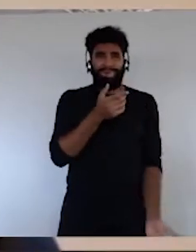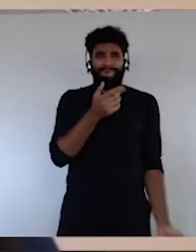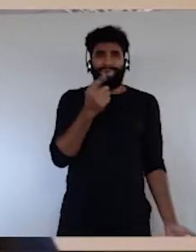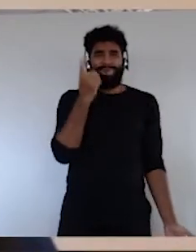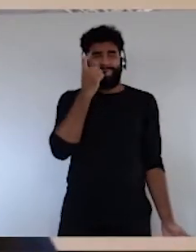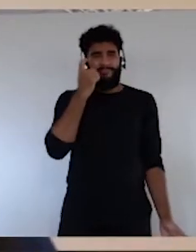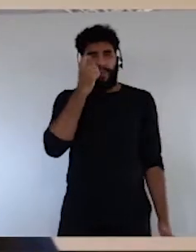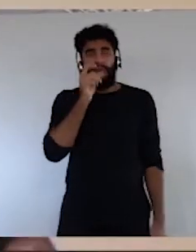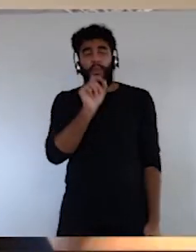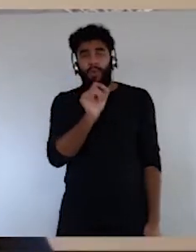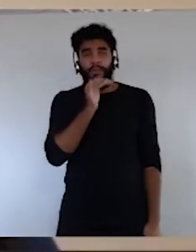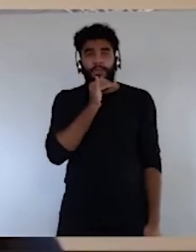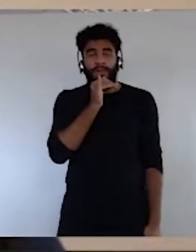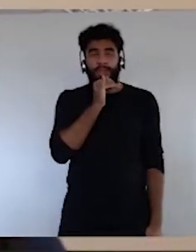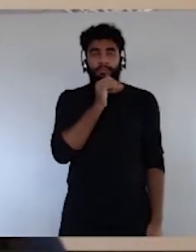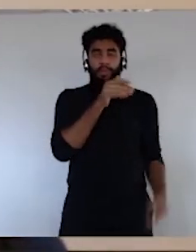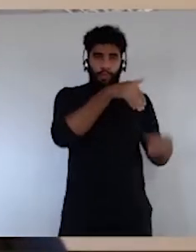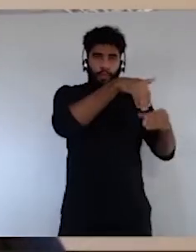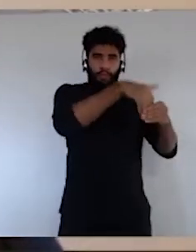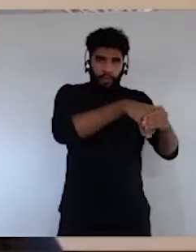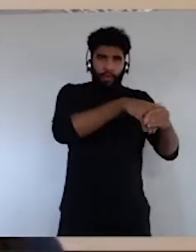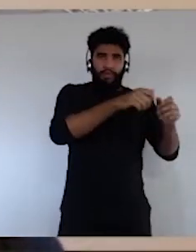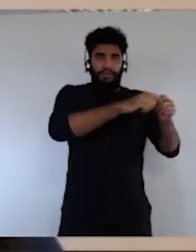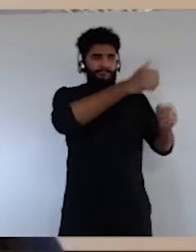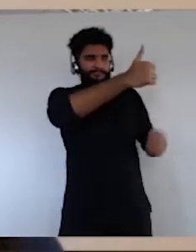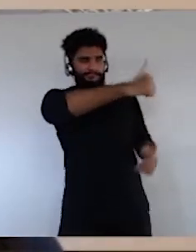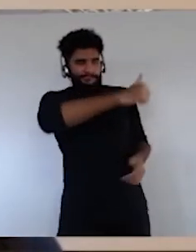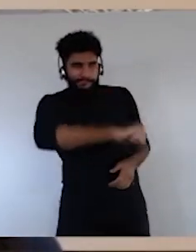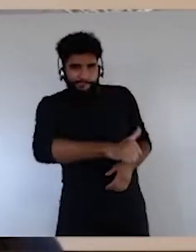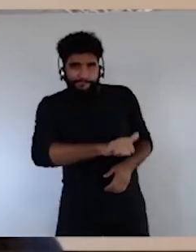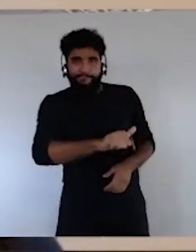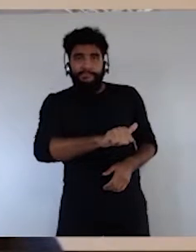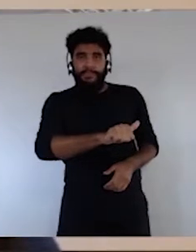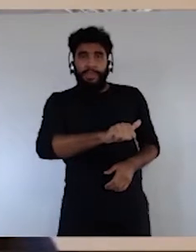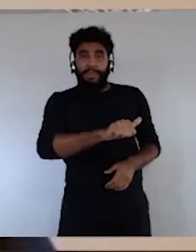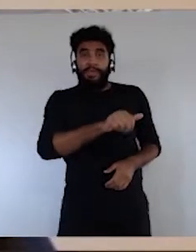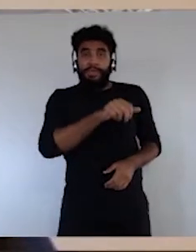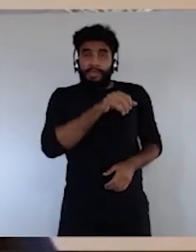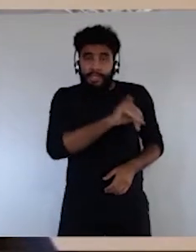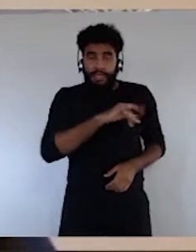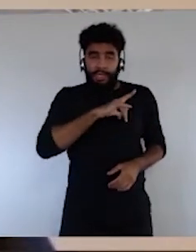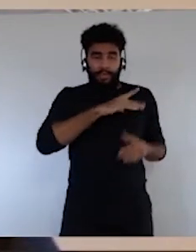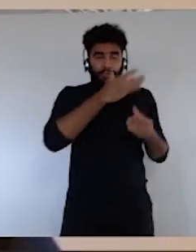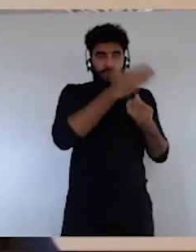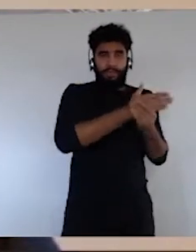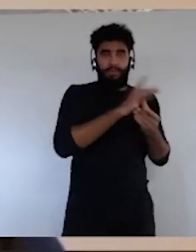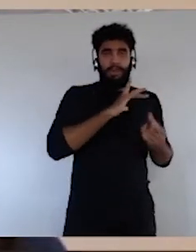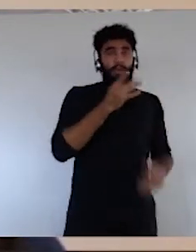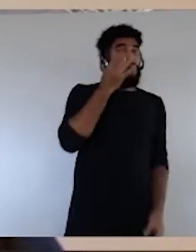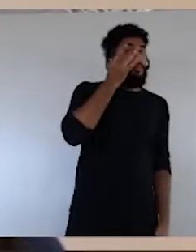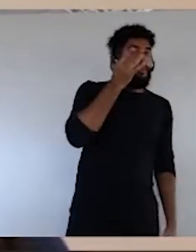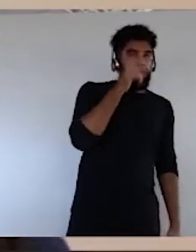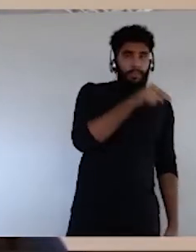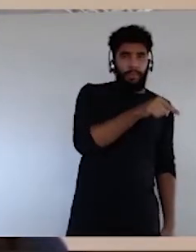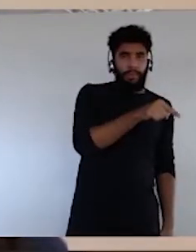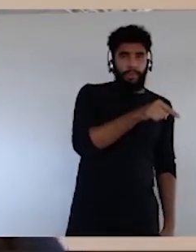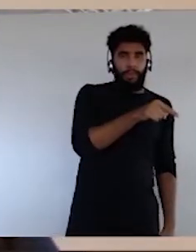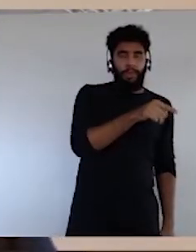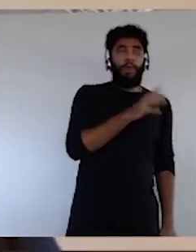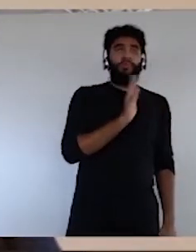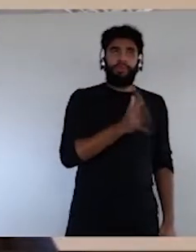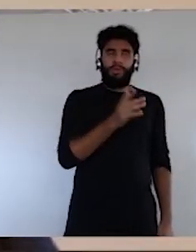pessoas tão qualificadas, né? Nós temos aqui o presidente Carlos Eduardo, que, como ele disse, onde ele vai, eu vou seguindo. Desde o pai